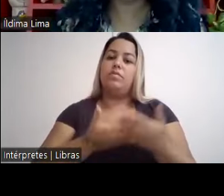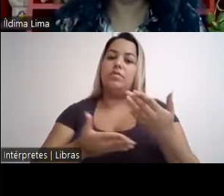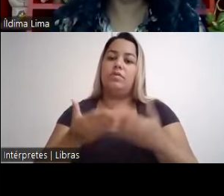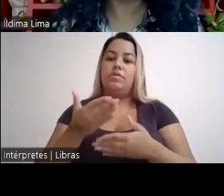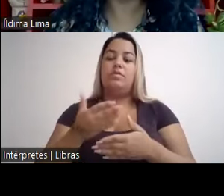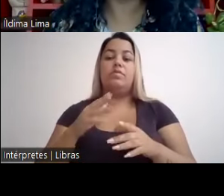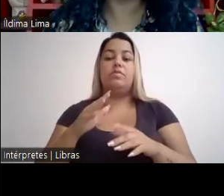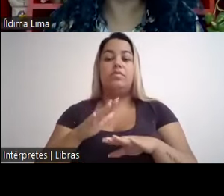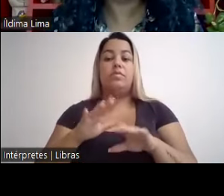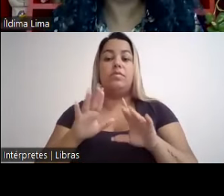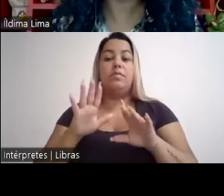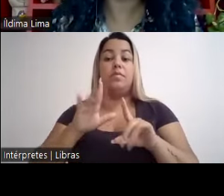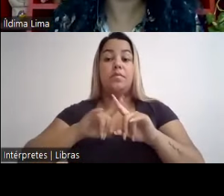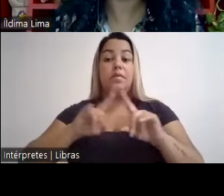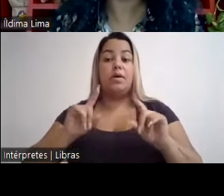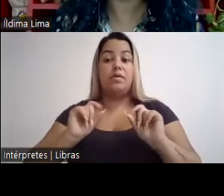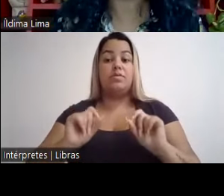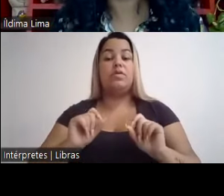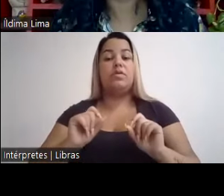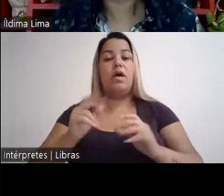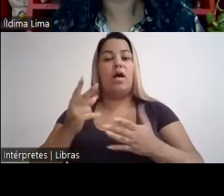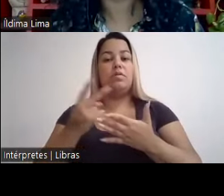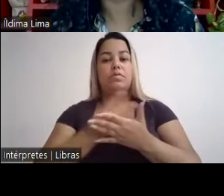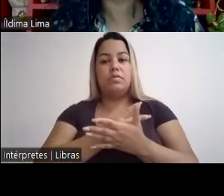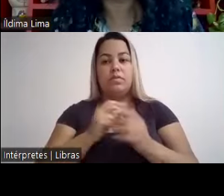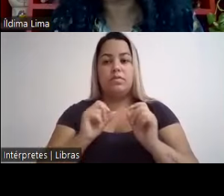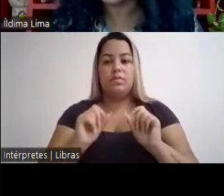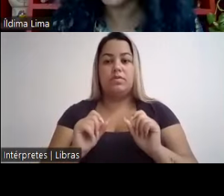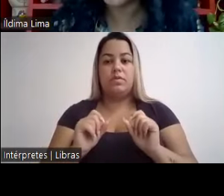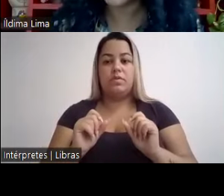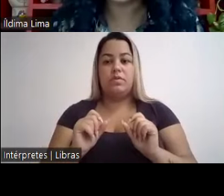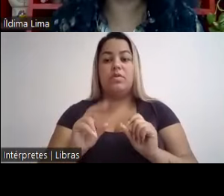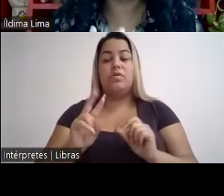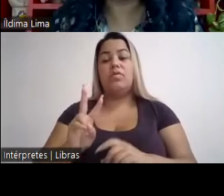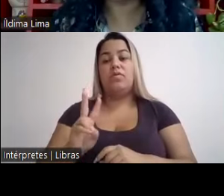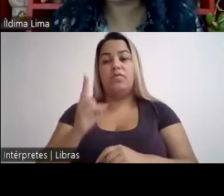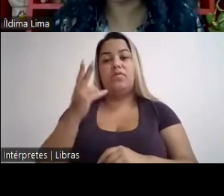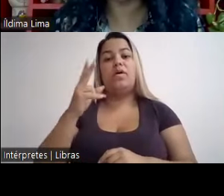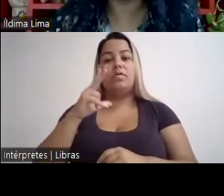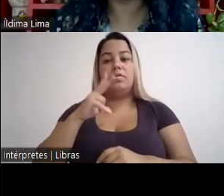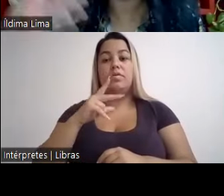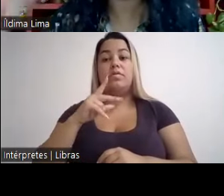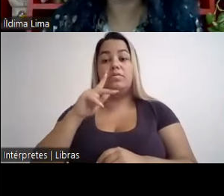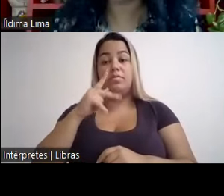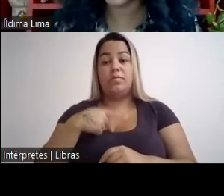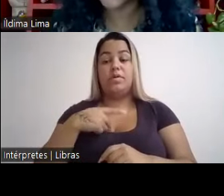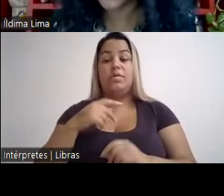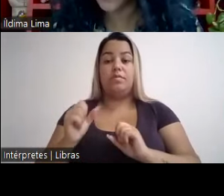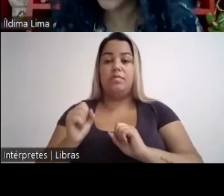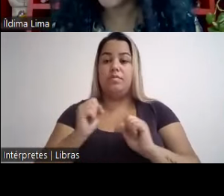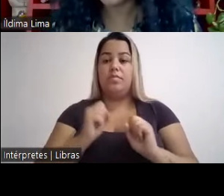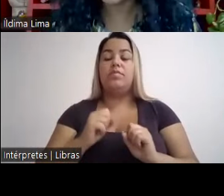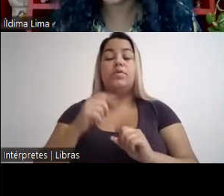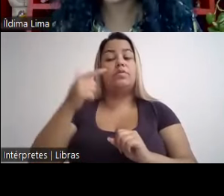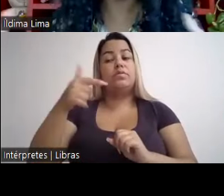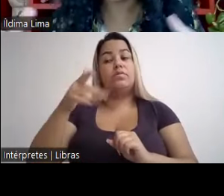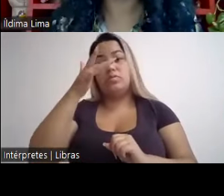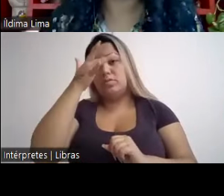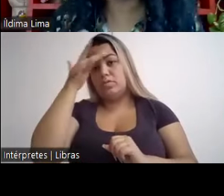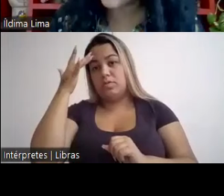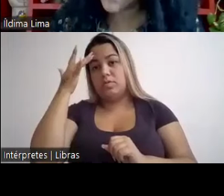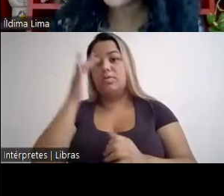racionalidade, mas de que maneira o que tem valor para mim, ecoa em mim, pode ressoar no outro,